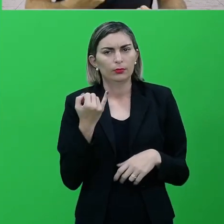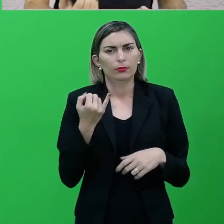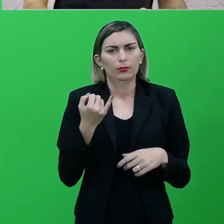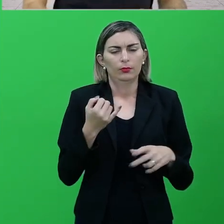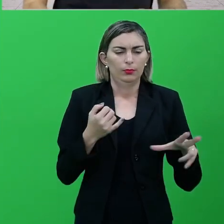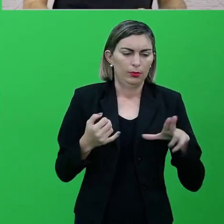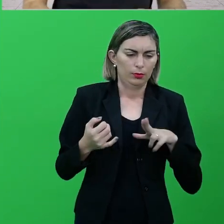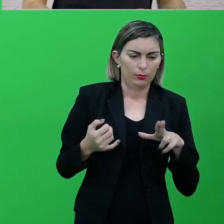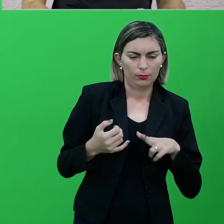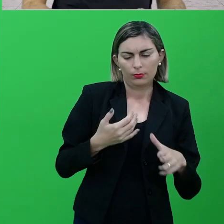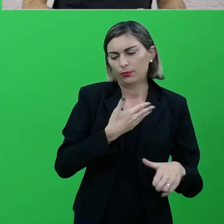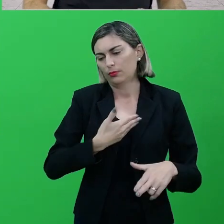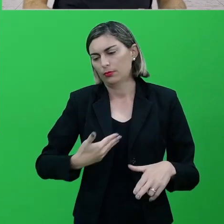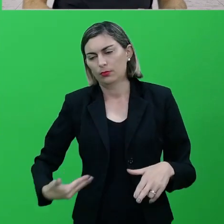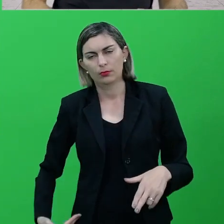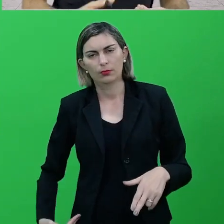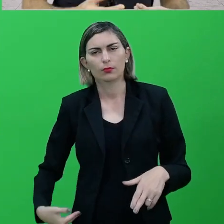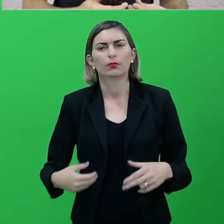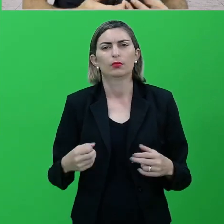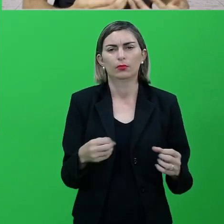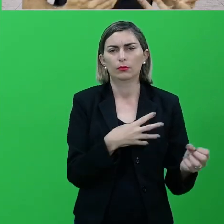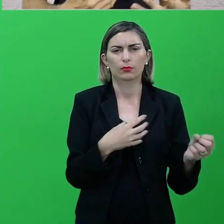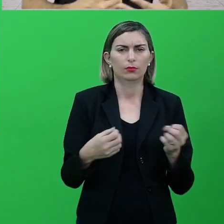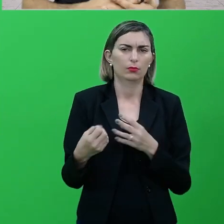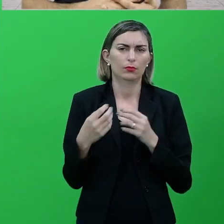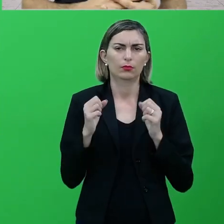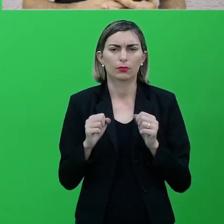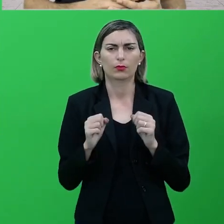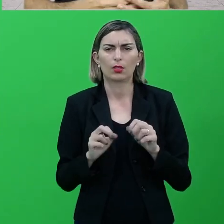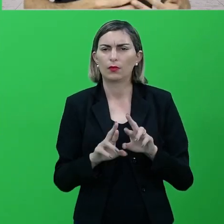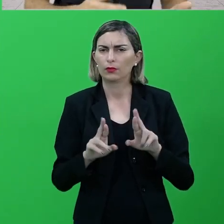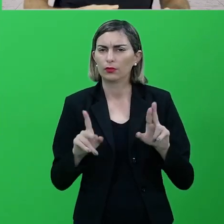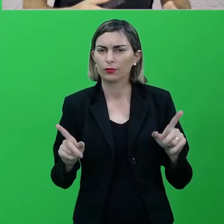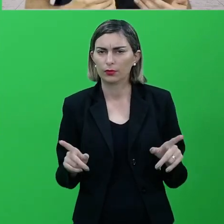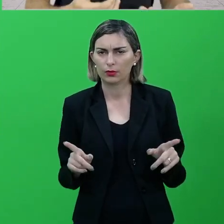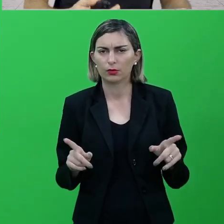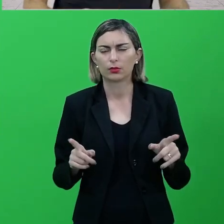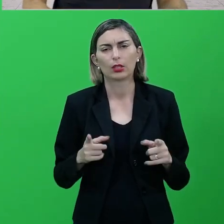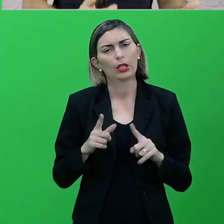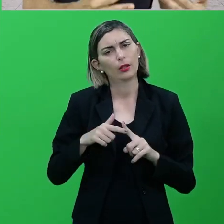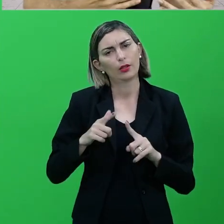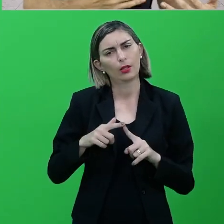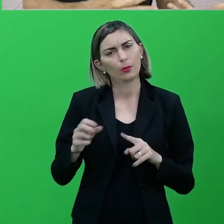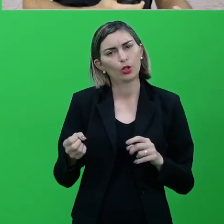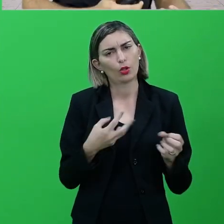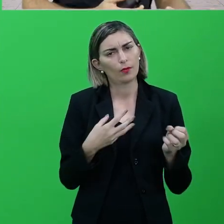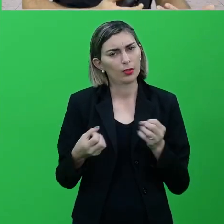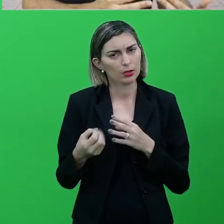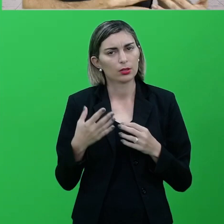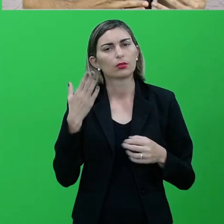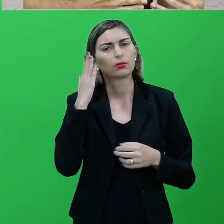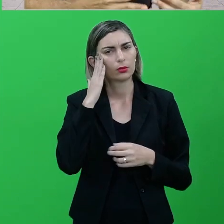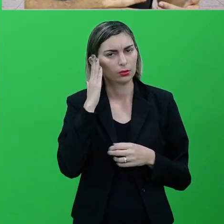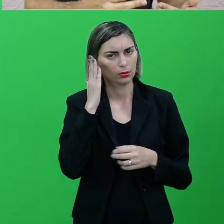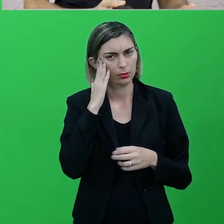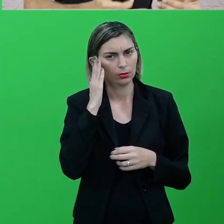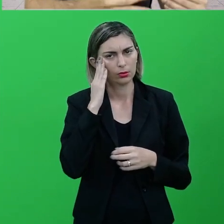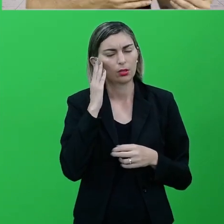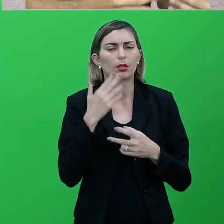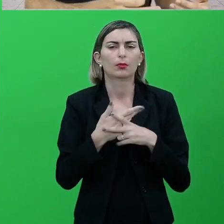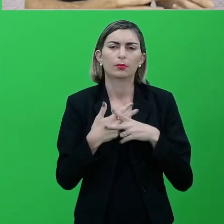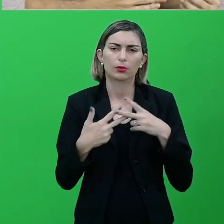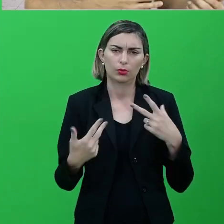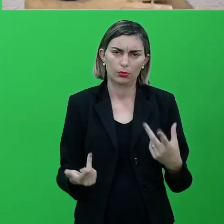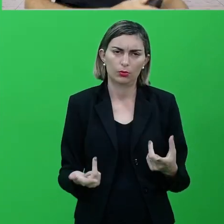privado no setor público a título de inovação, né, e das divergências. Então, tipos de inovação, a gente sabe que é coisa que